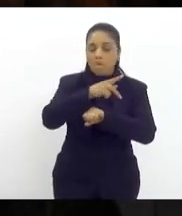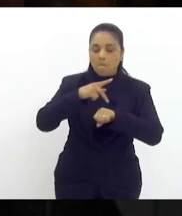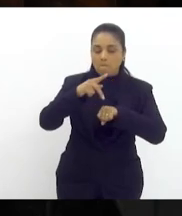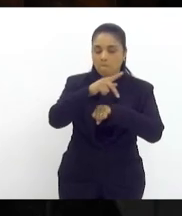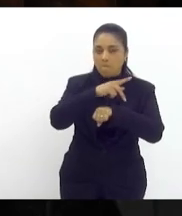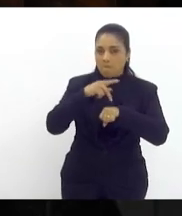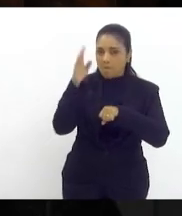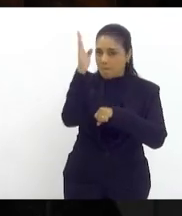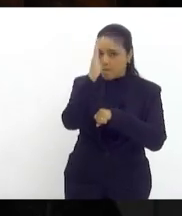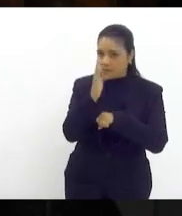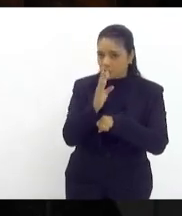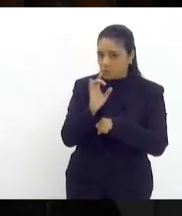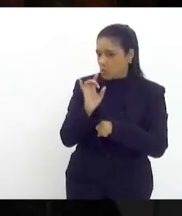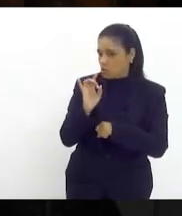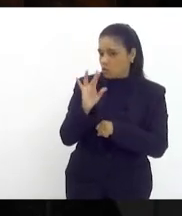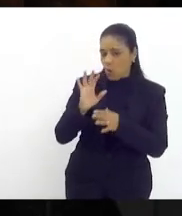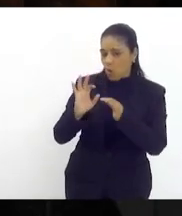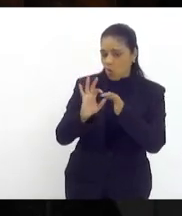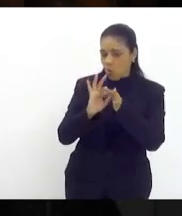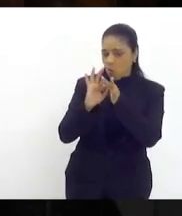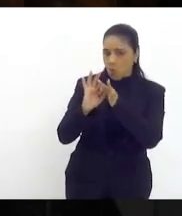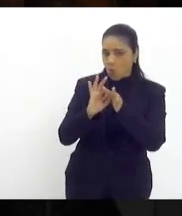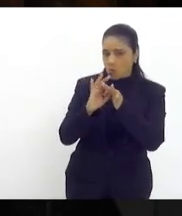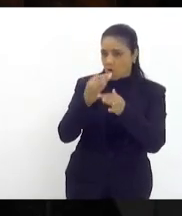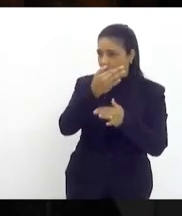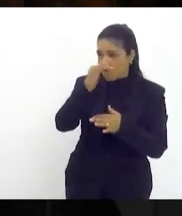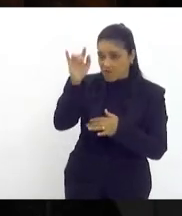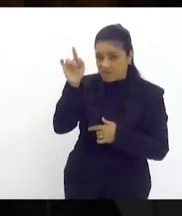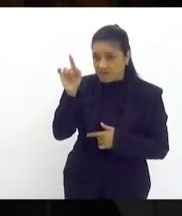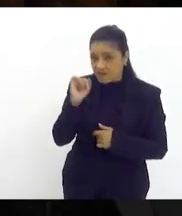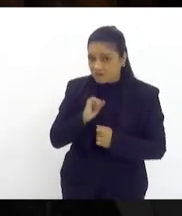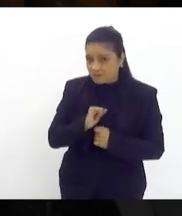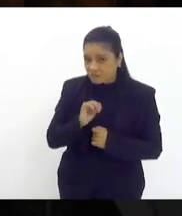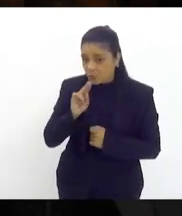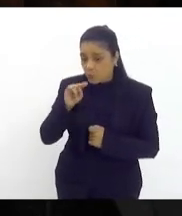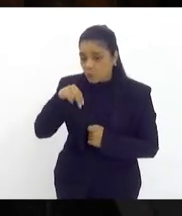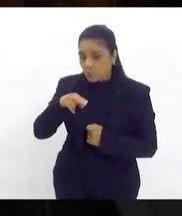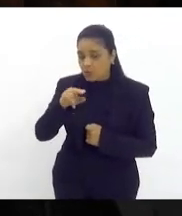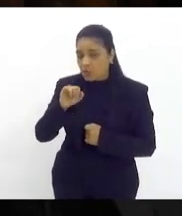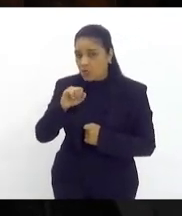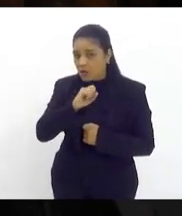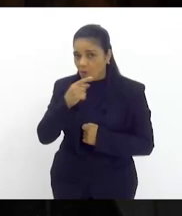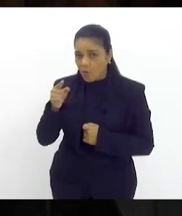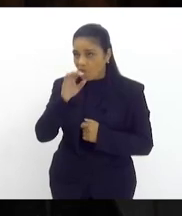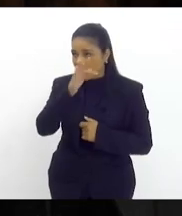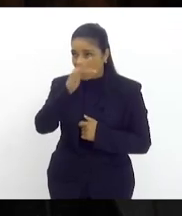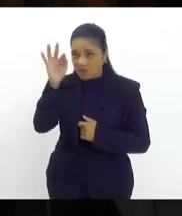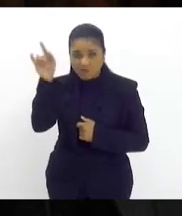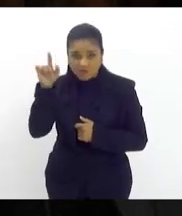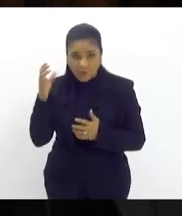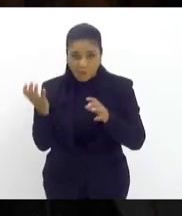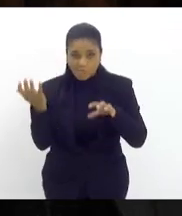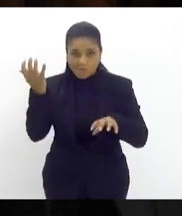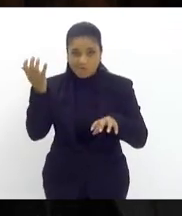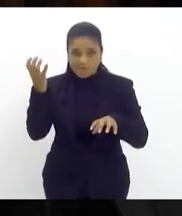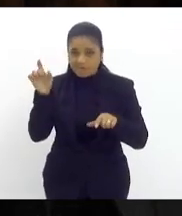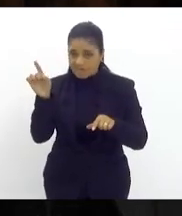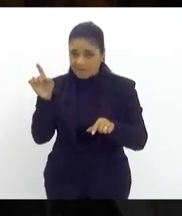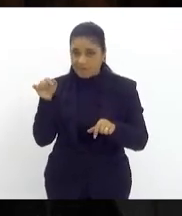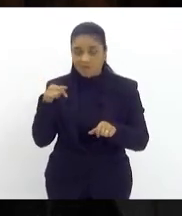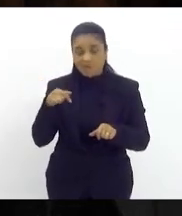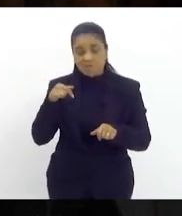só a união isso aqui é uma é como fosse uma cadeia